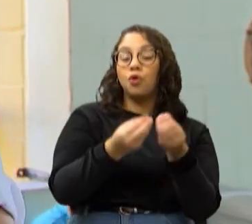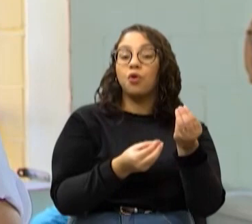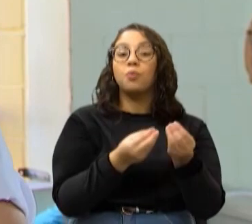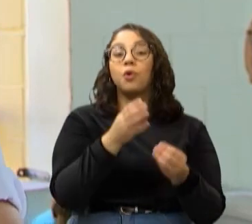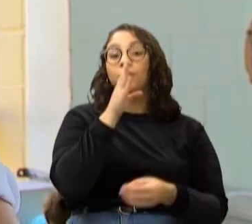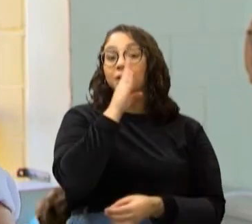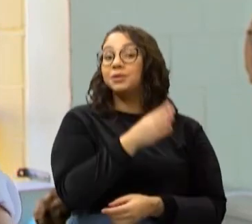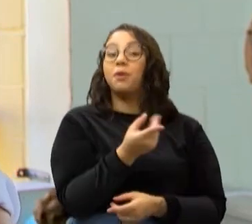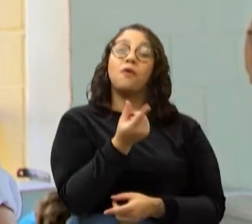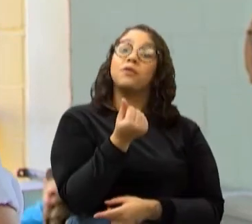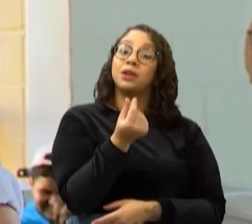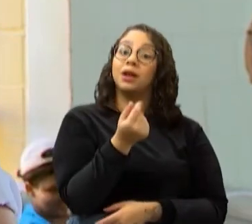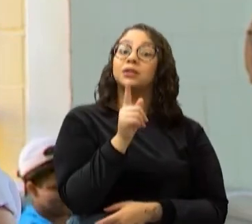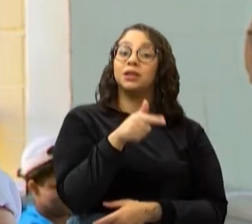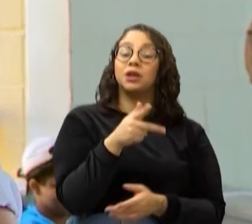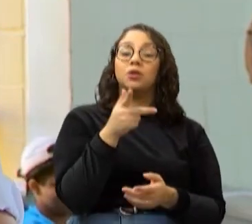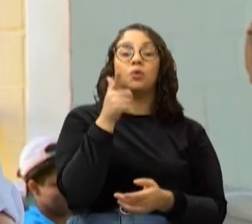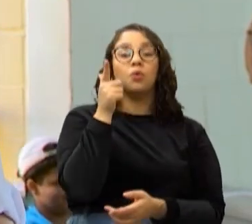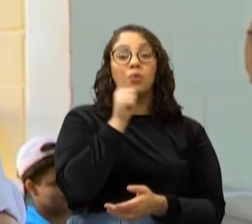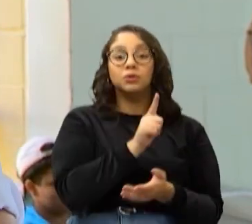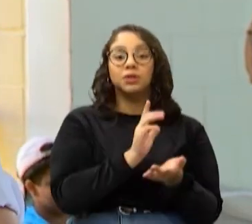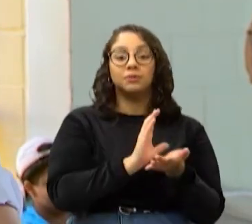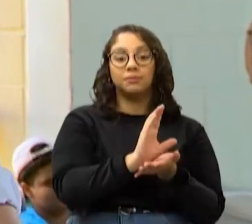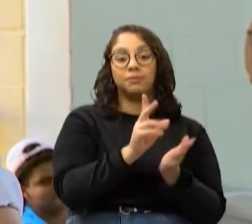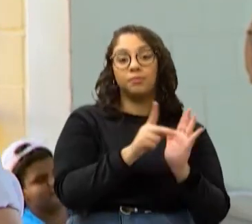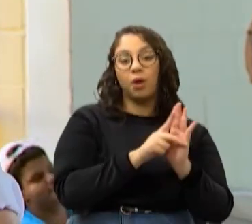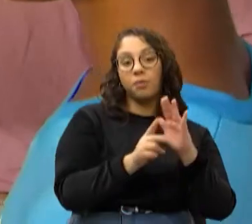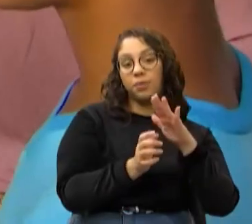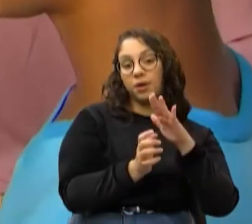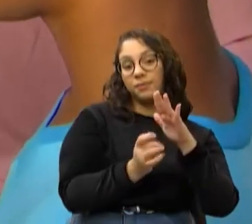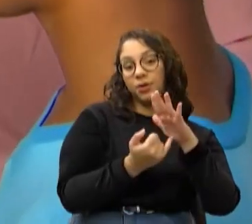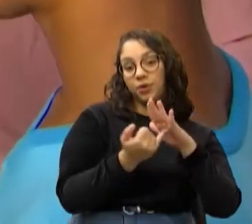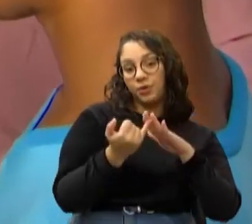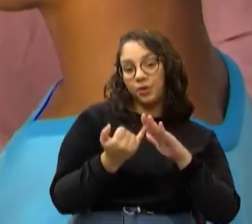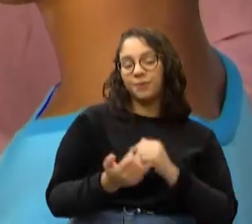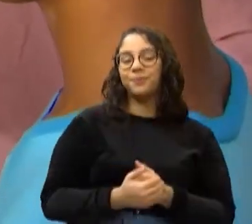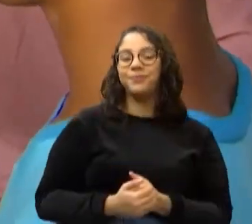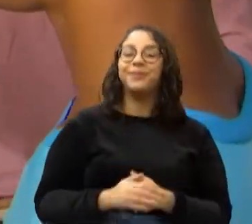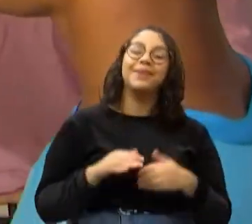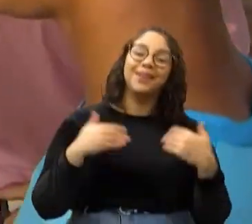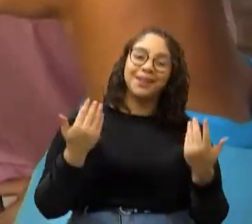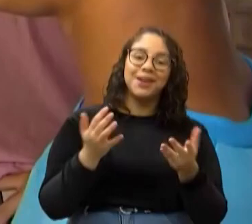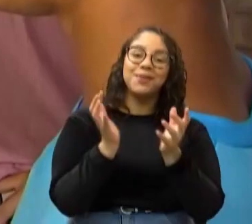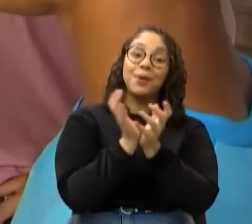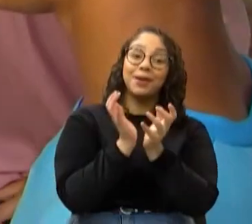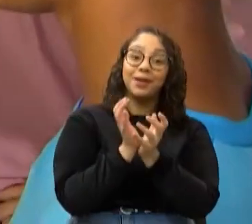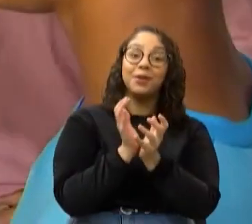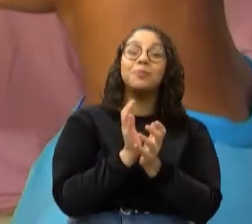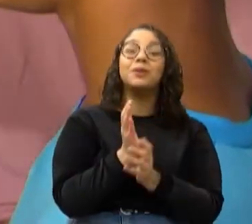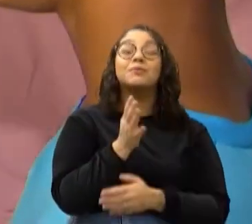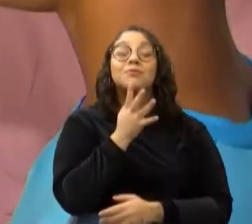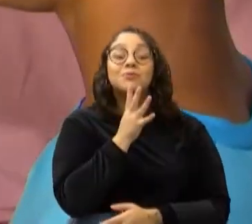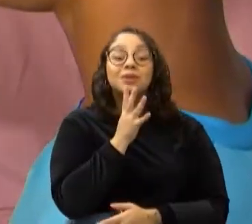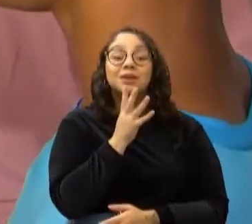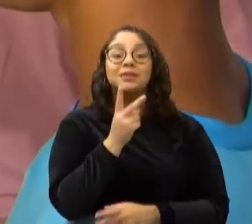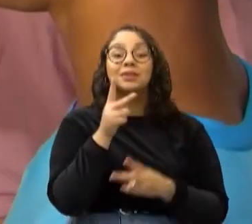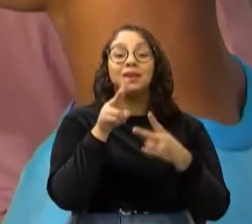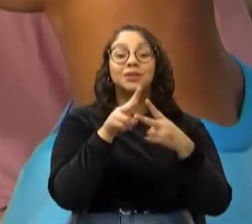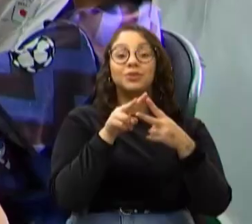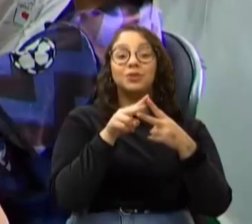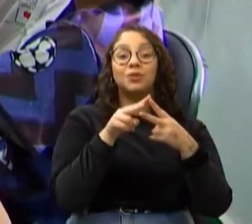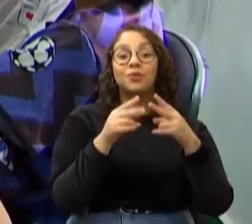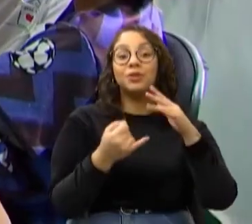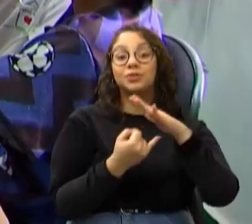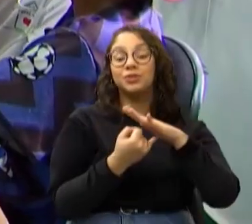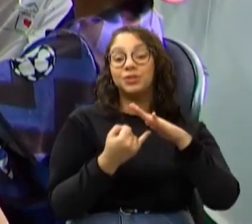visibilidade, principalmente para a parte financeira, para a gente conseguir se sustentar. Então, é claro que nossa equipe foi conhecer a